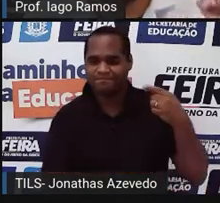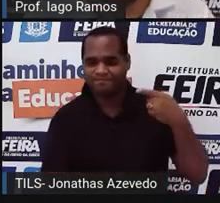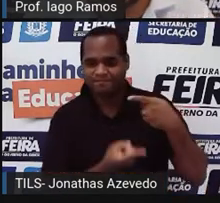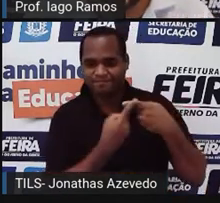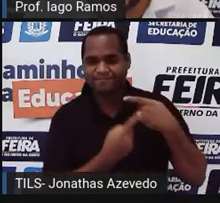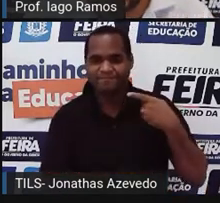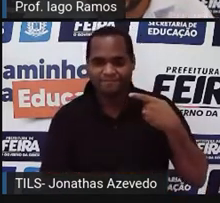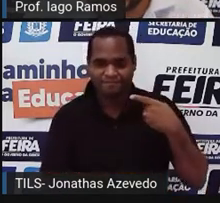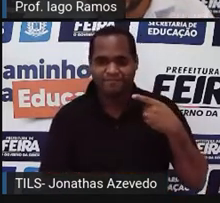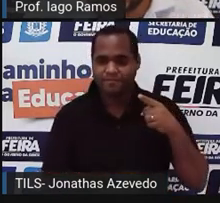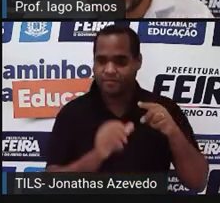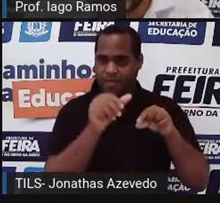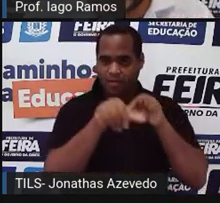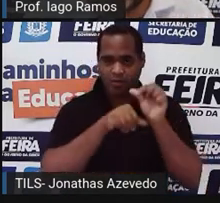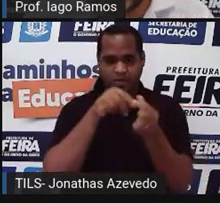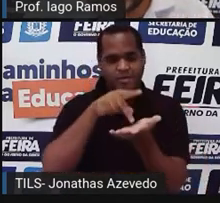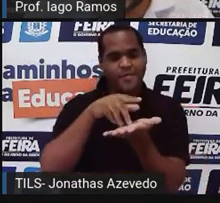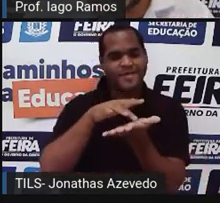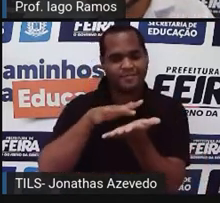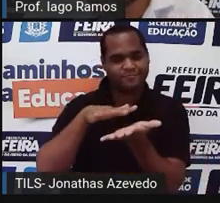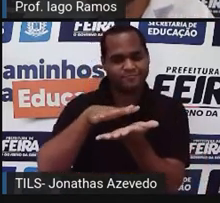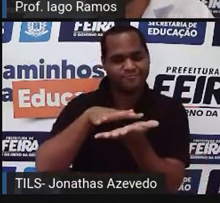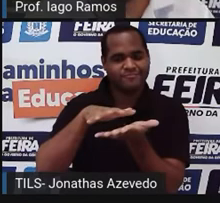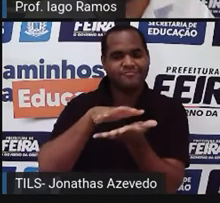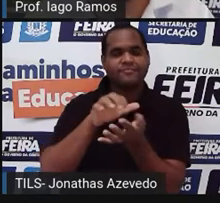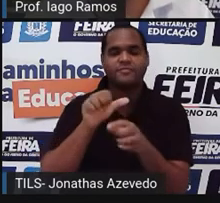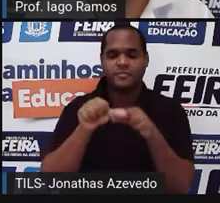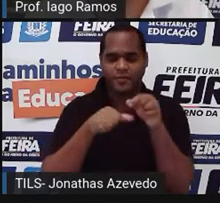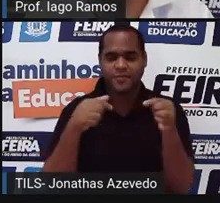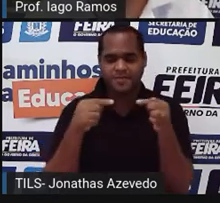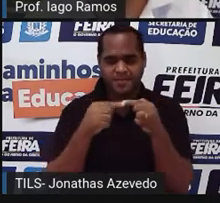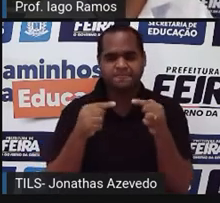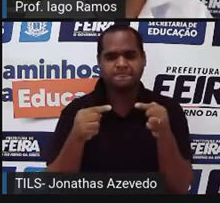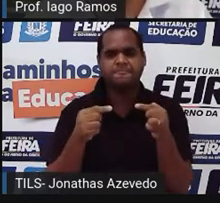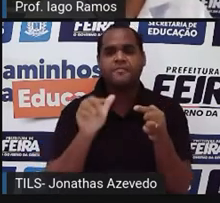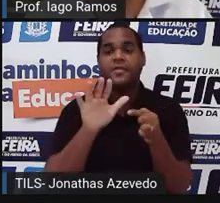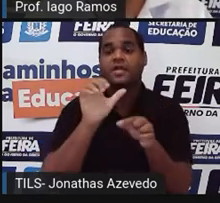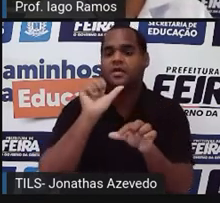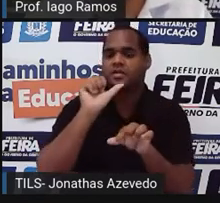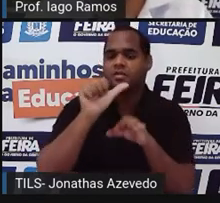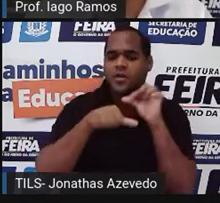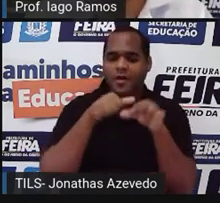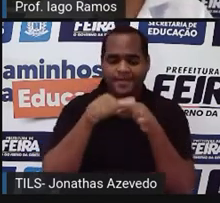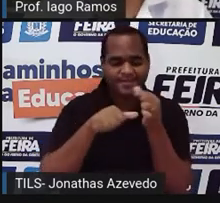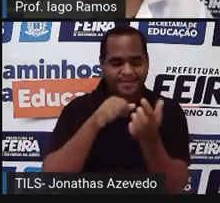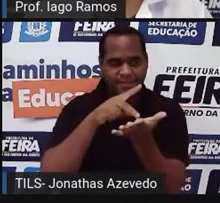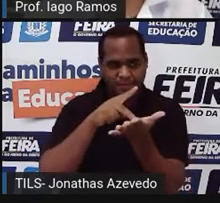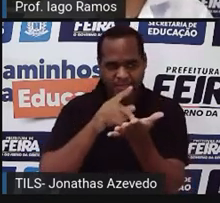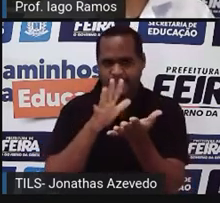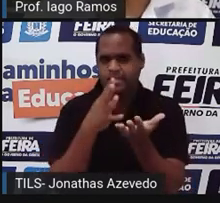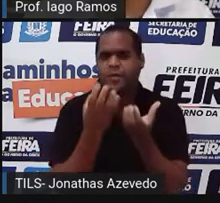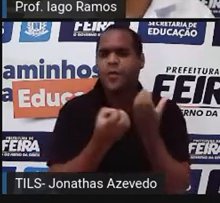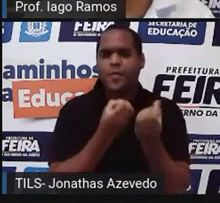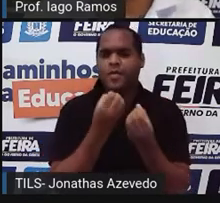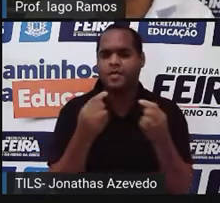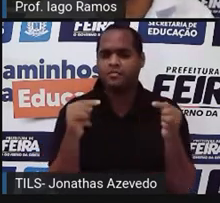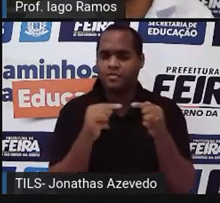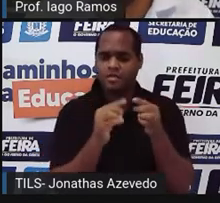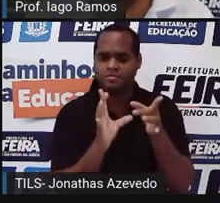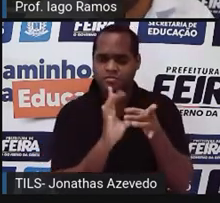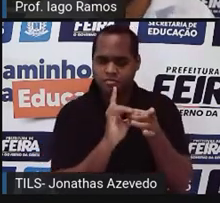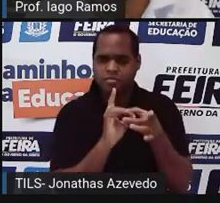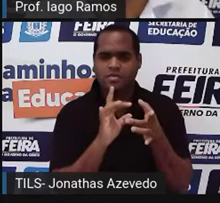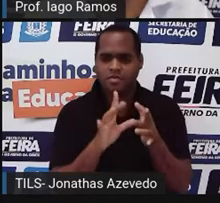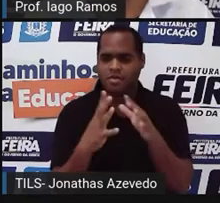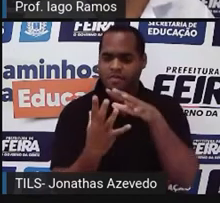até tem uma transformação geométrica, tá? Mas essa transformação geométrica aqui não tem a ver com